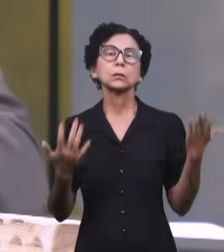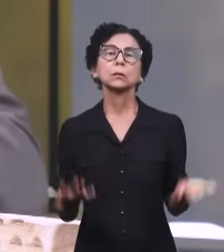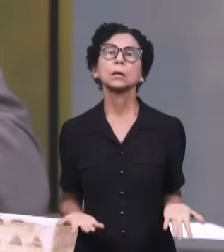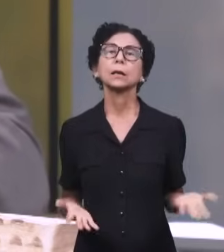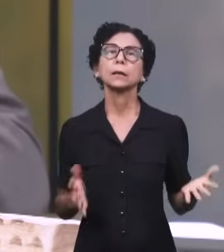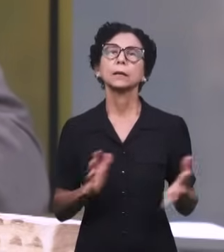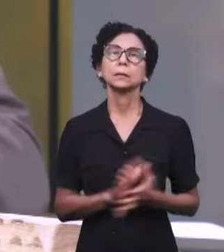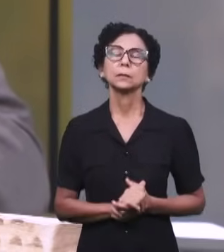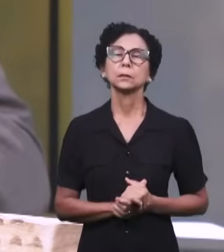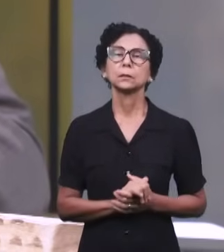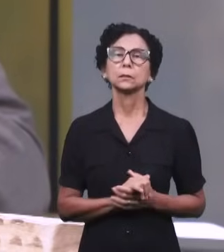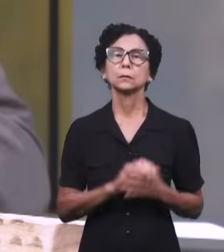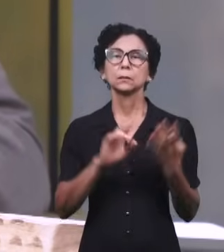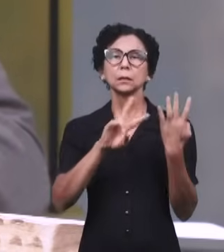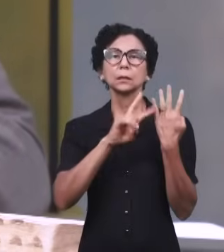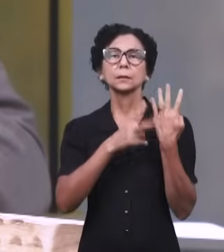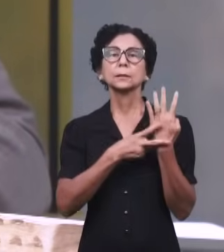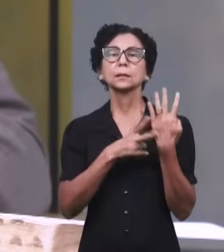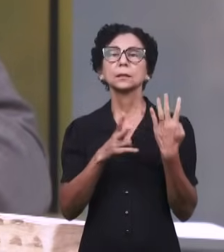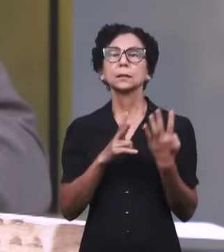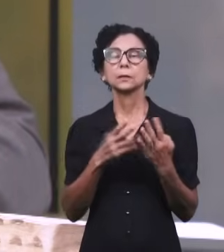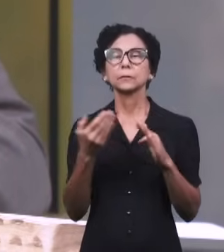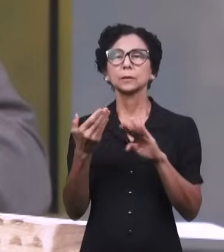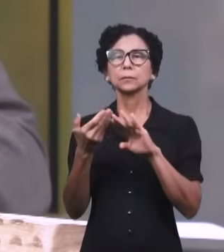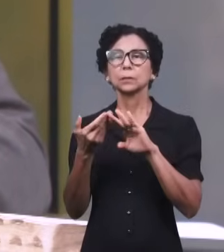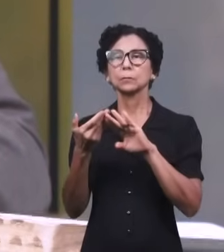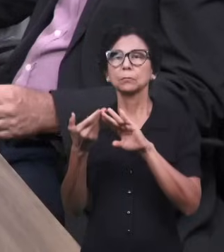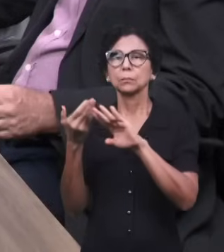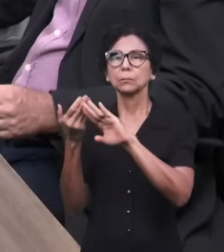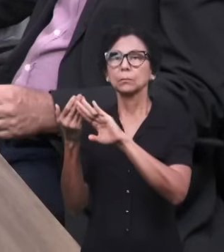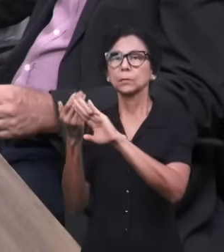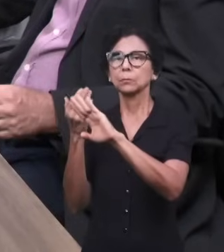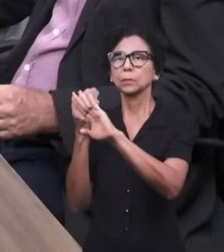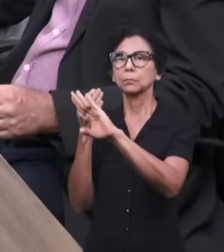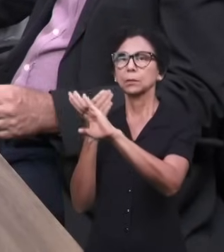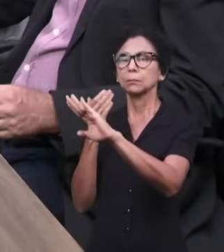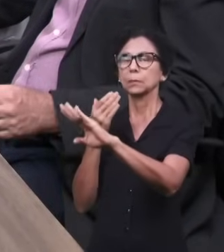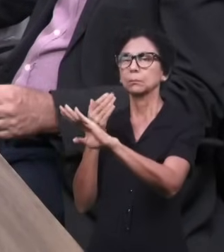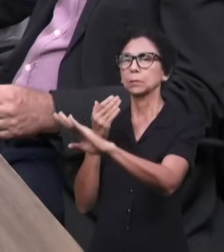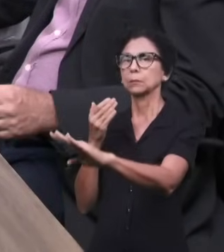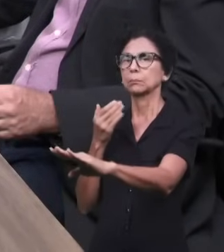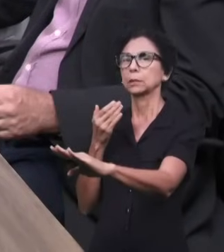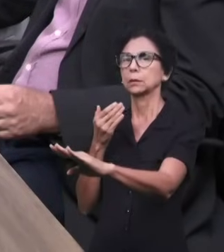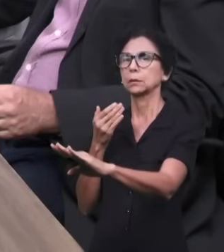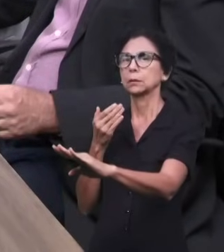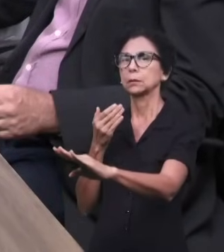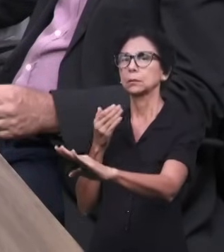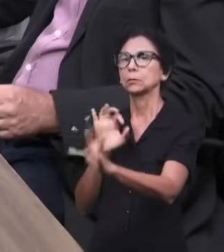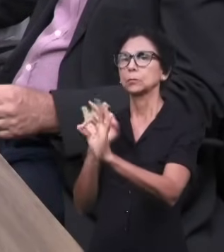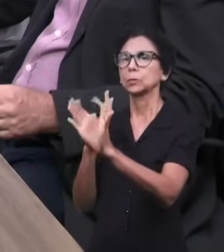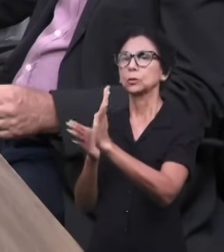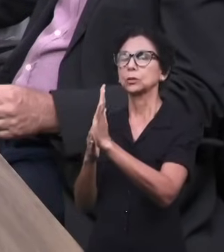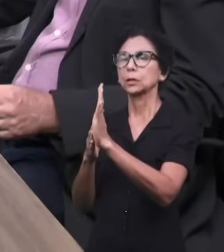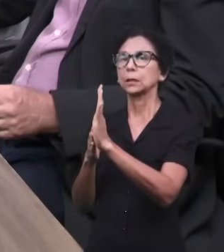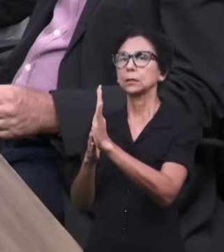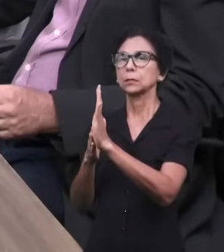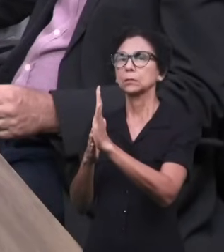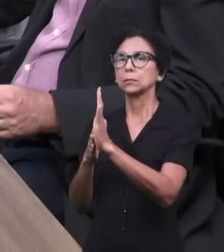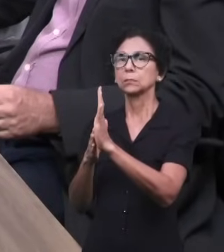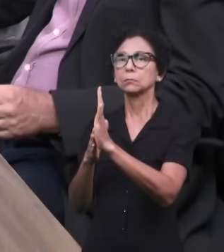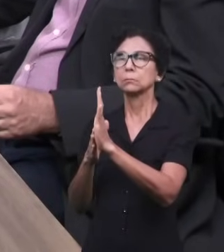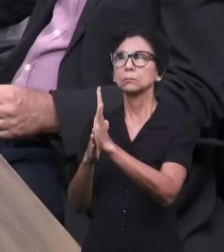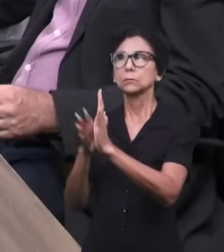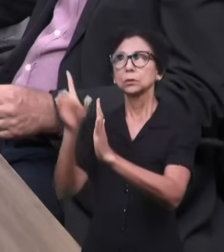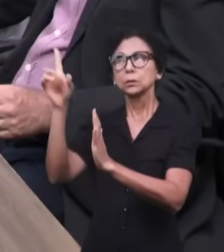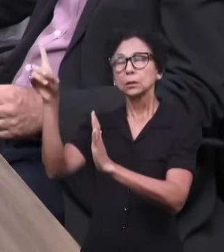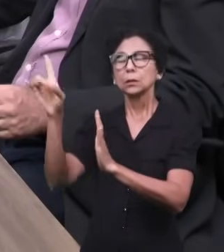qual a consequência? Vai se distanciando do projeto. E esse distanciamento traz consequências terríveis. Nós vamos ver